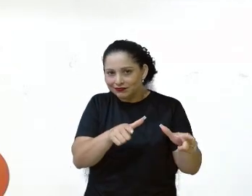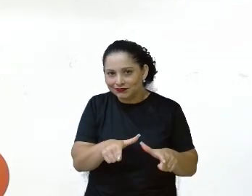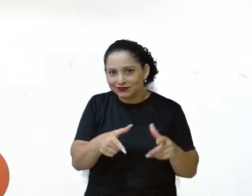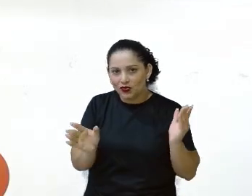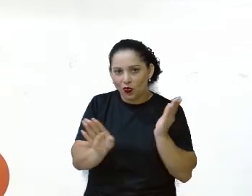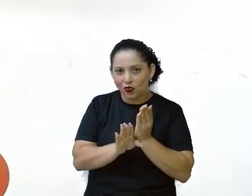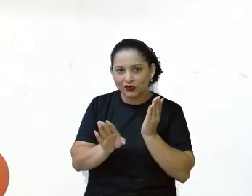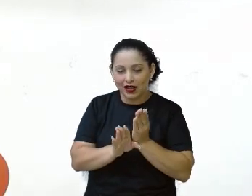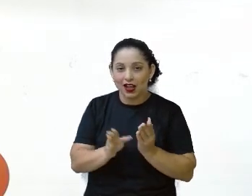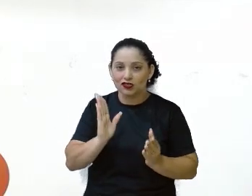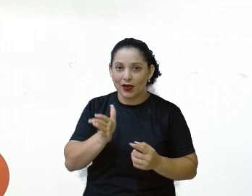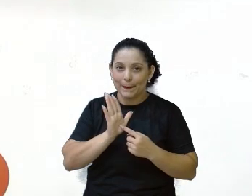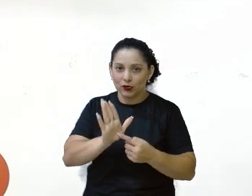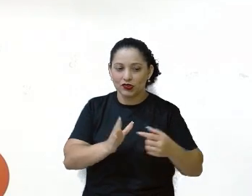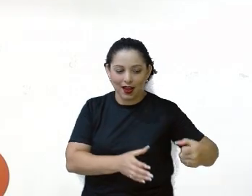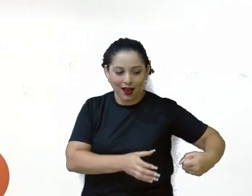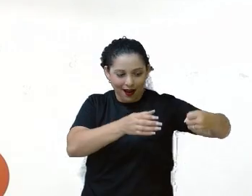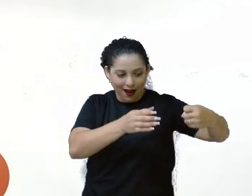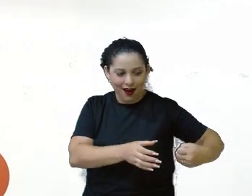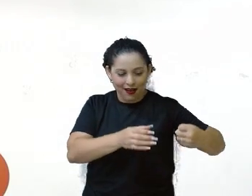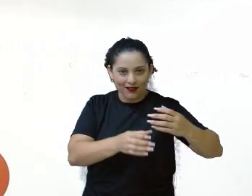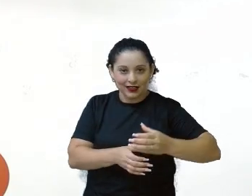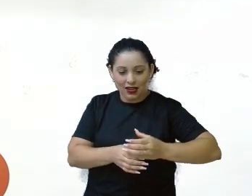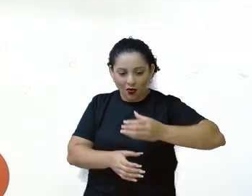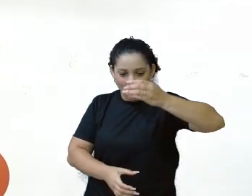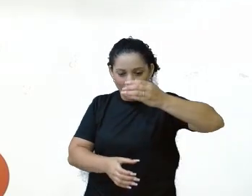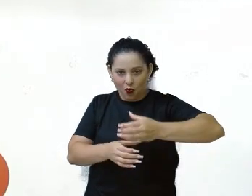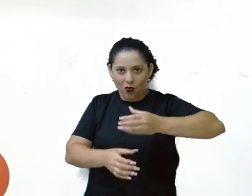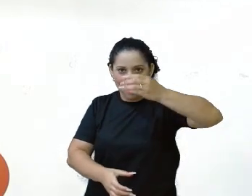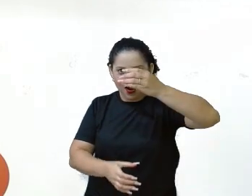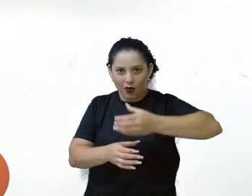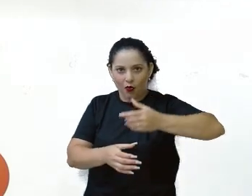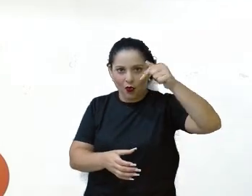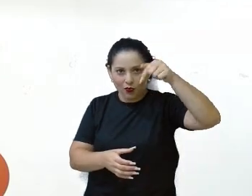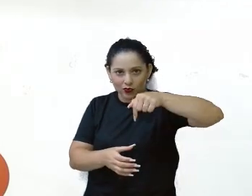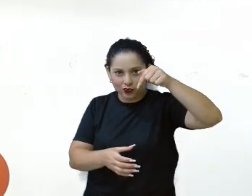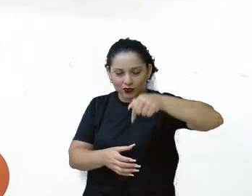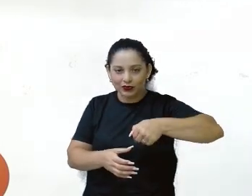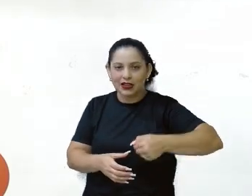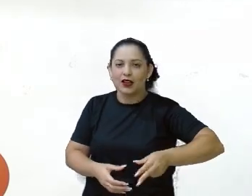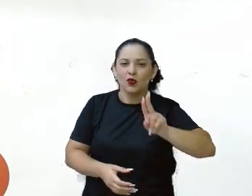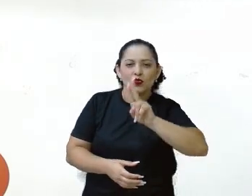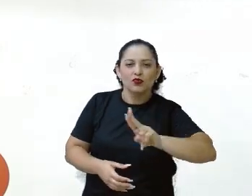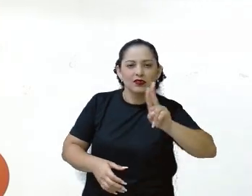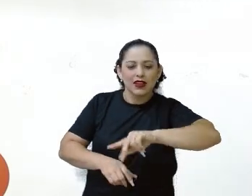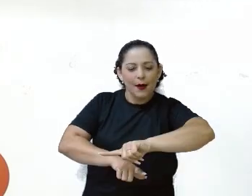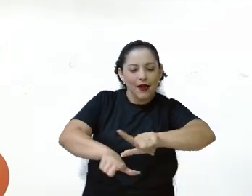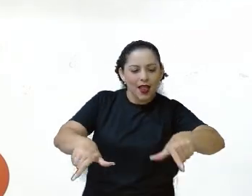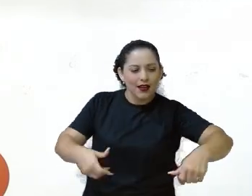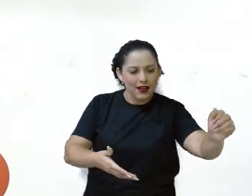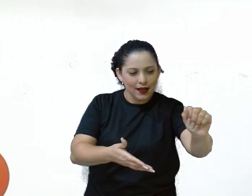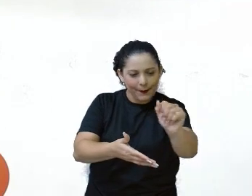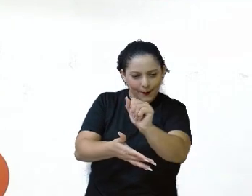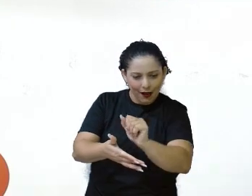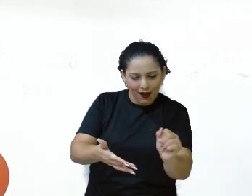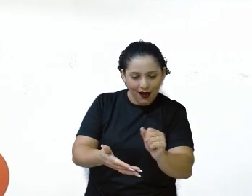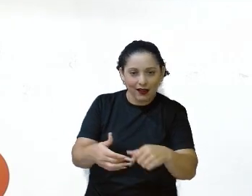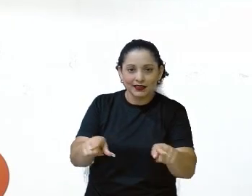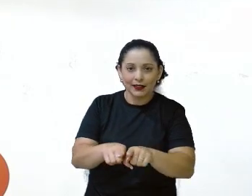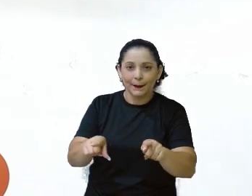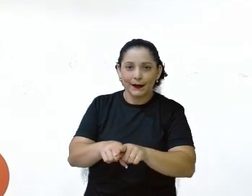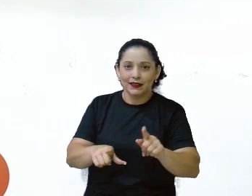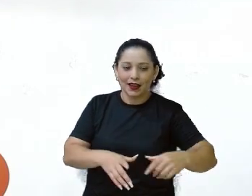A garrafa de água, aquele álcool, né, que a gente ainda precisa usar para limpar algumas coisas. Eu tenho a minha